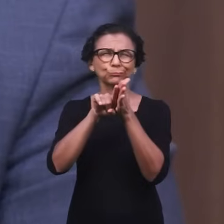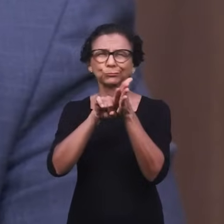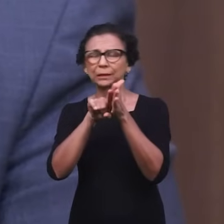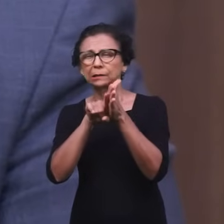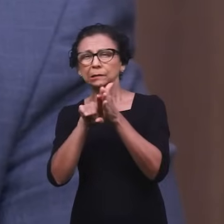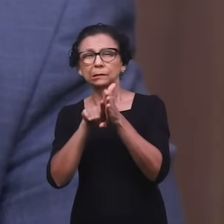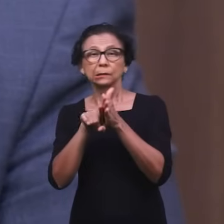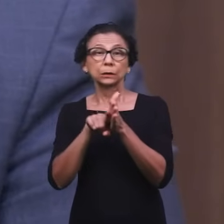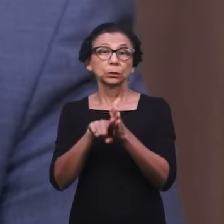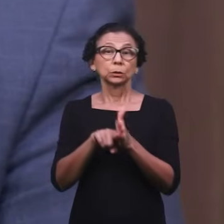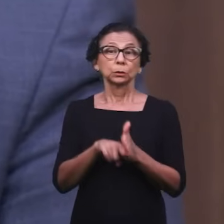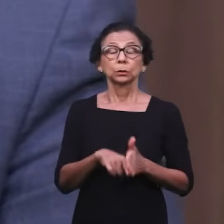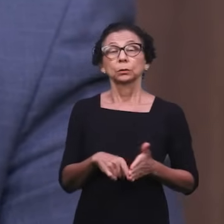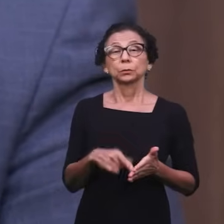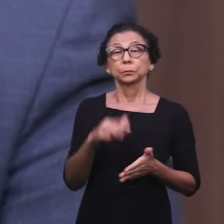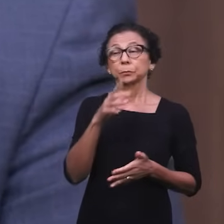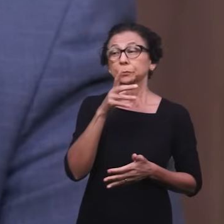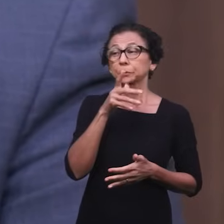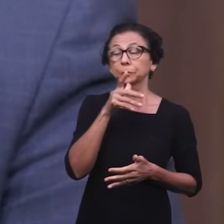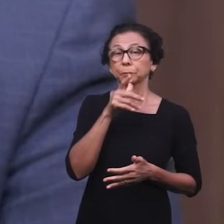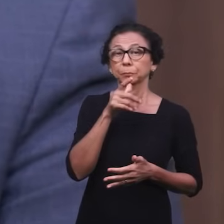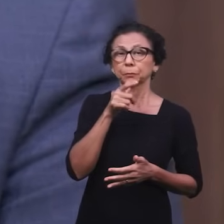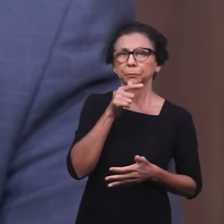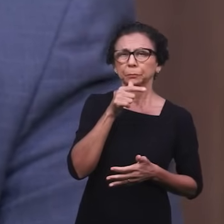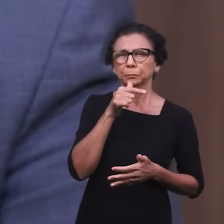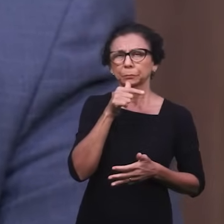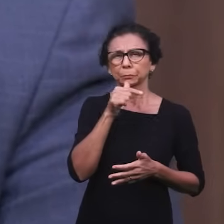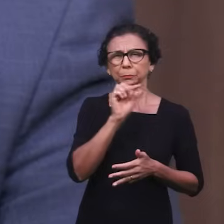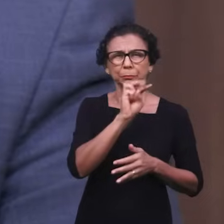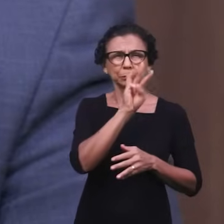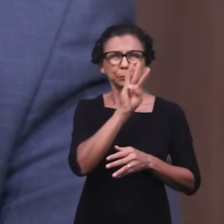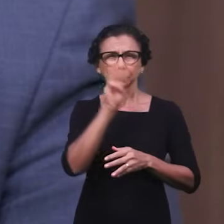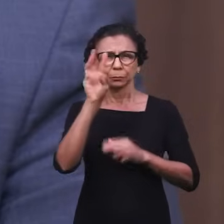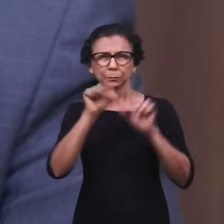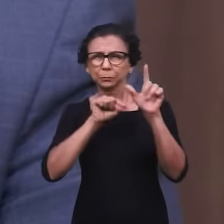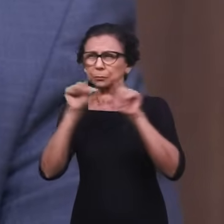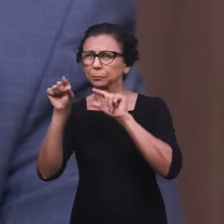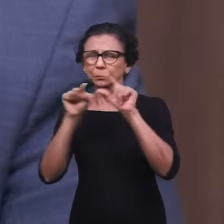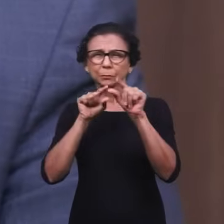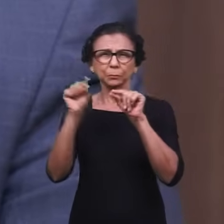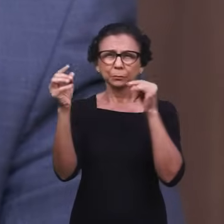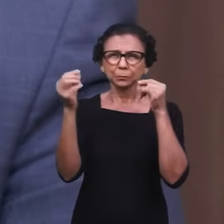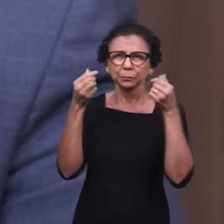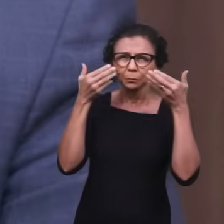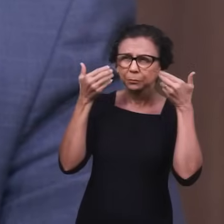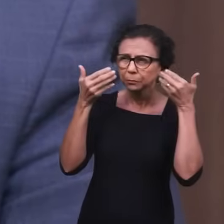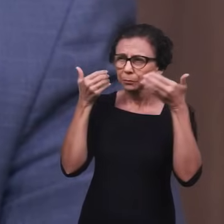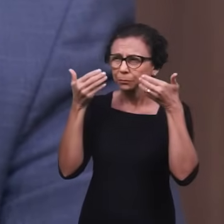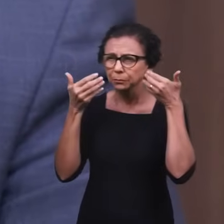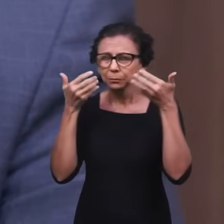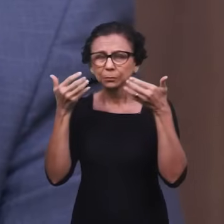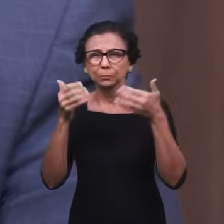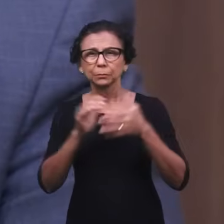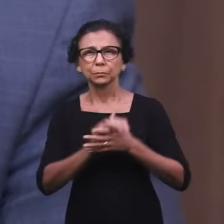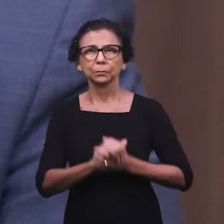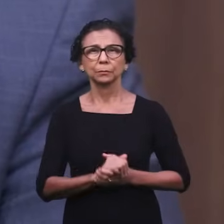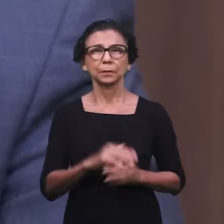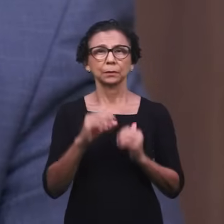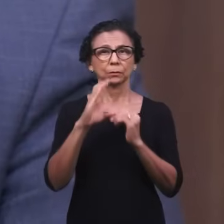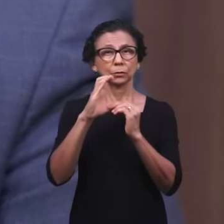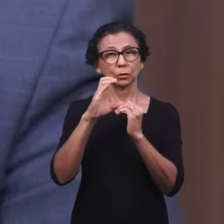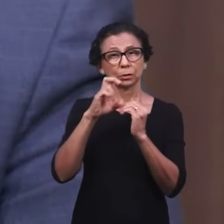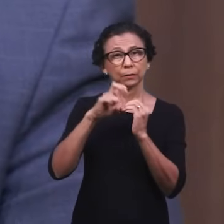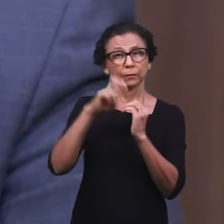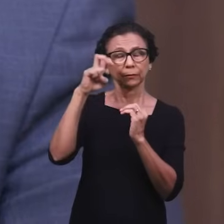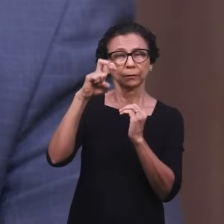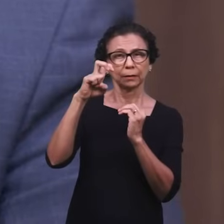ali, demoraria algum tempo, a gente teria que ficar selecionando site, selecionando informação. o ChatGPT ele auxilia muito nisso, que ele vai